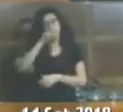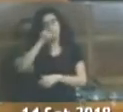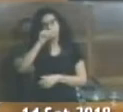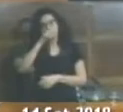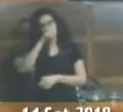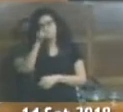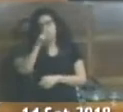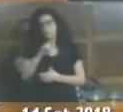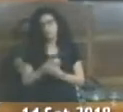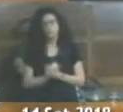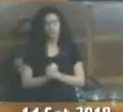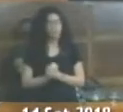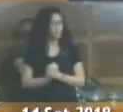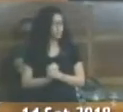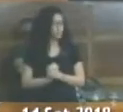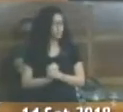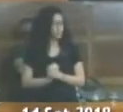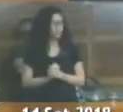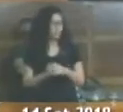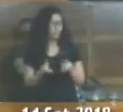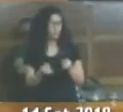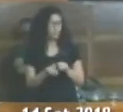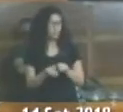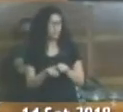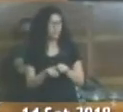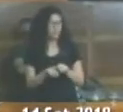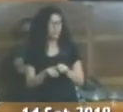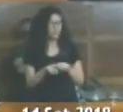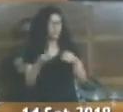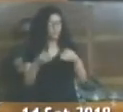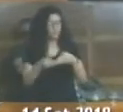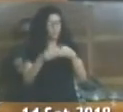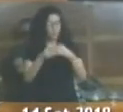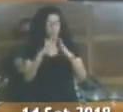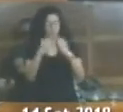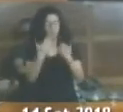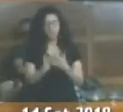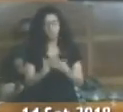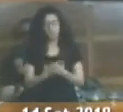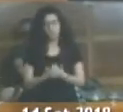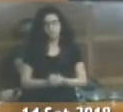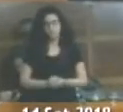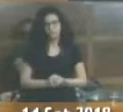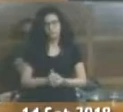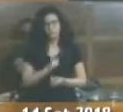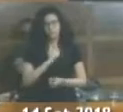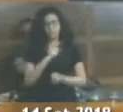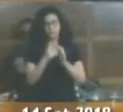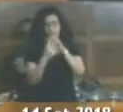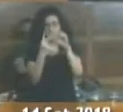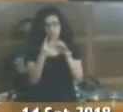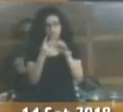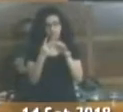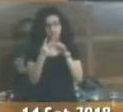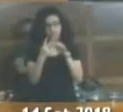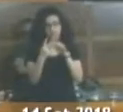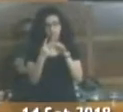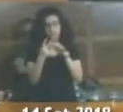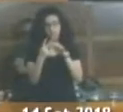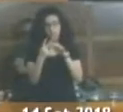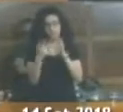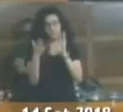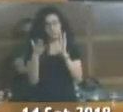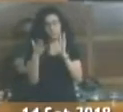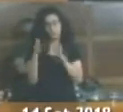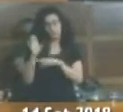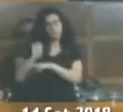E... também sobre o barco da escola, que tinha dois barcos da escola, um para o Estado e um para o município, sendo que